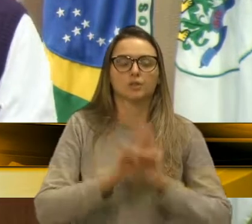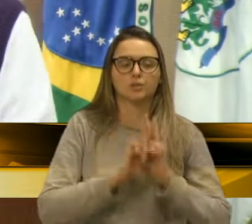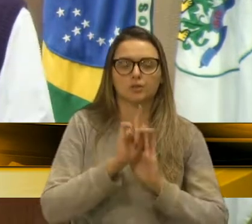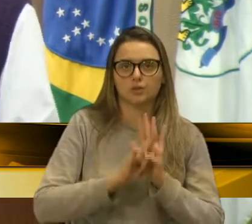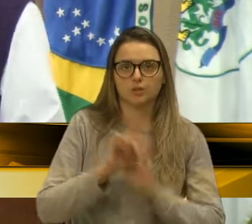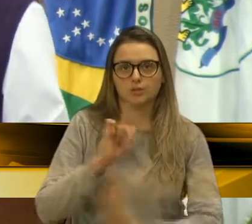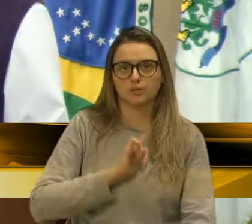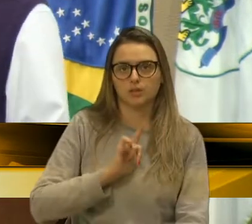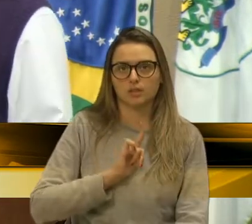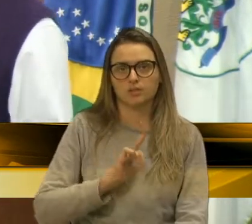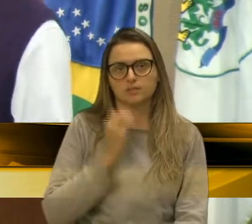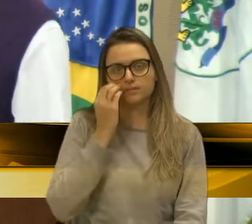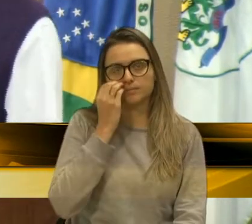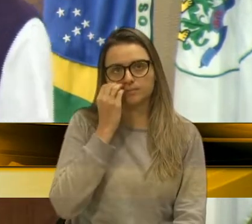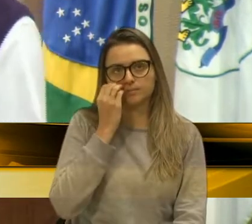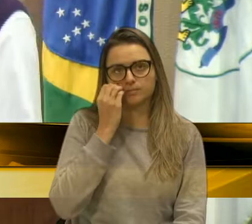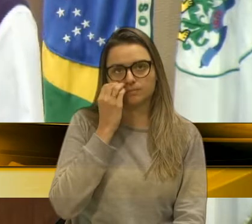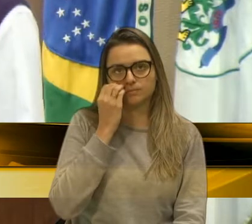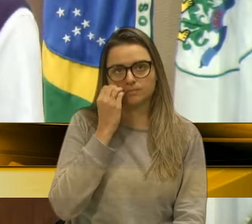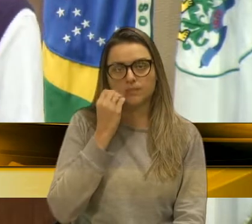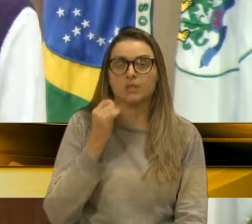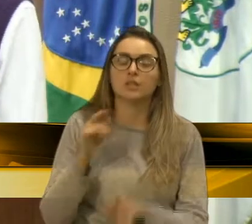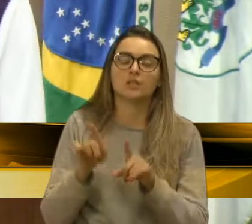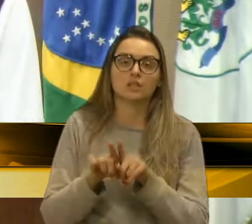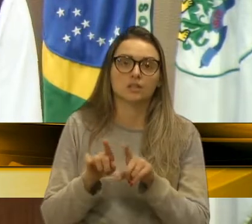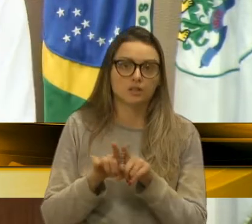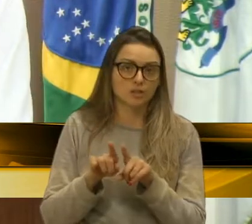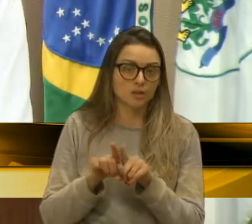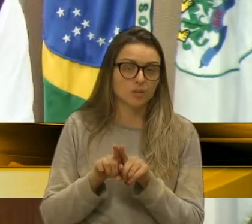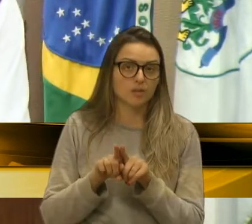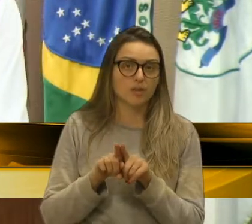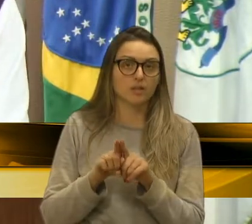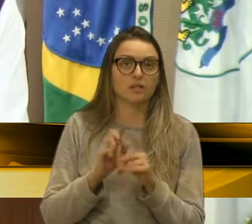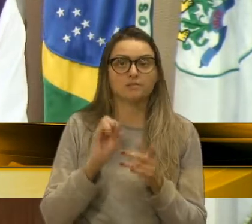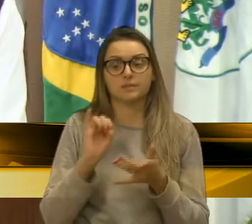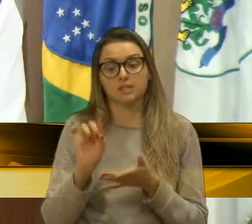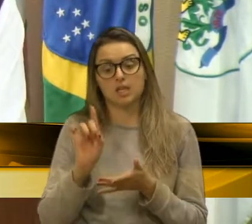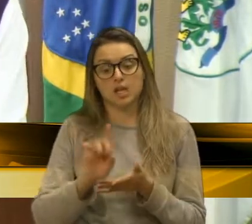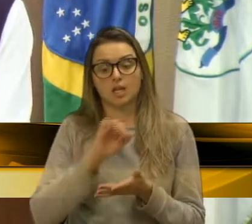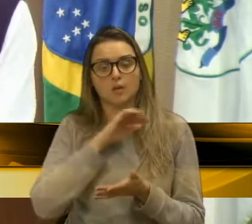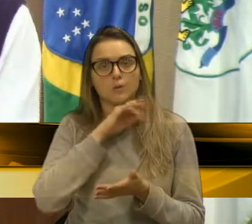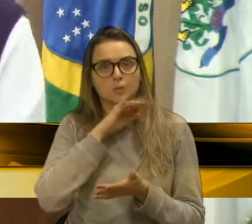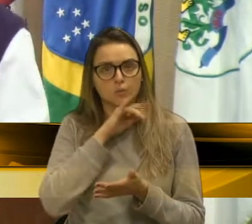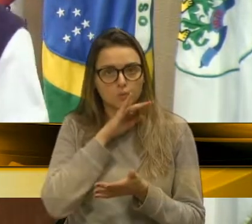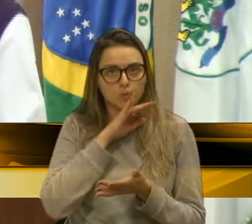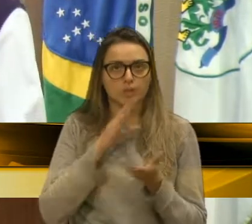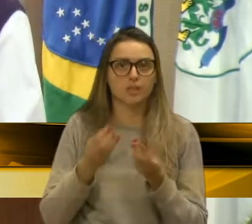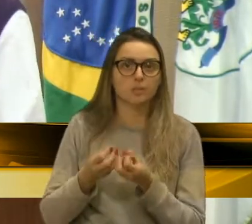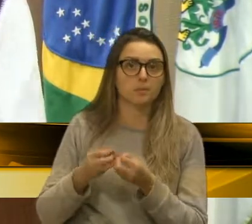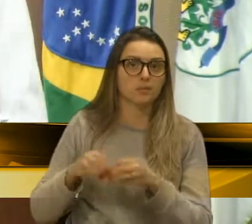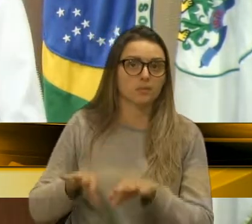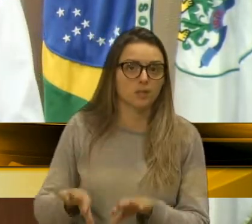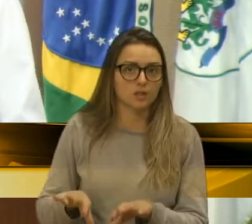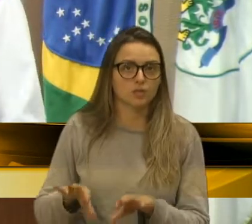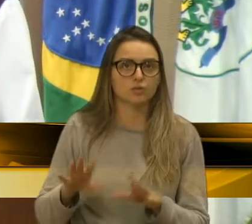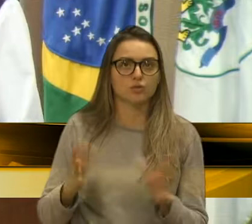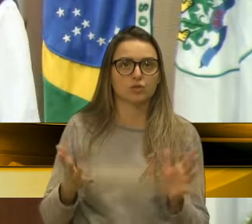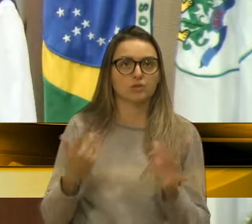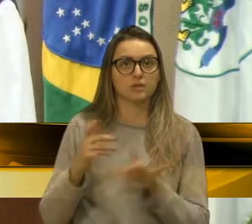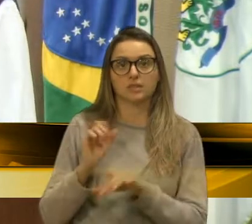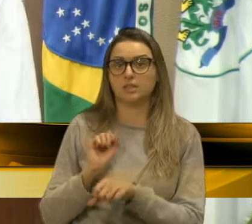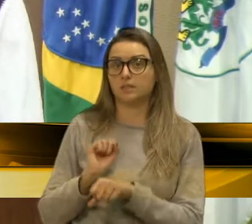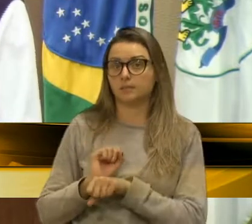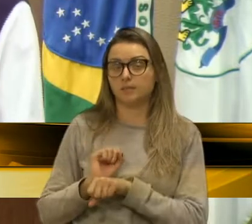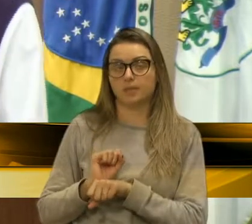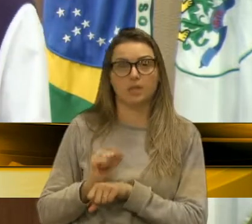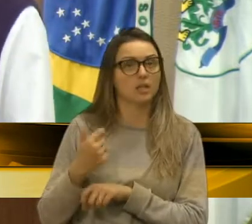Uma parte, vereador. E até muitas vezes acabamos, se for ruim, que prejudique esses nossos agentes, barar isso.